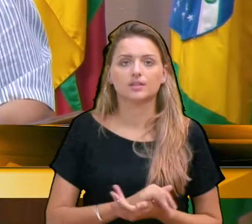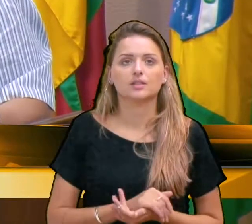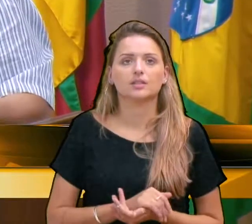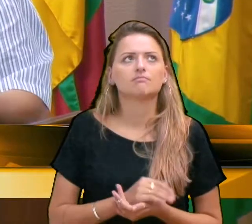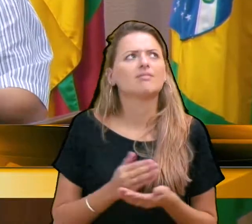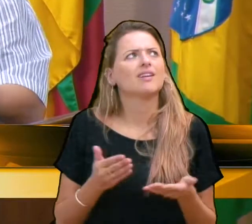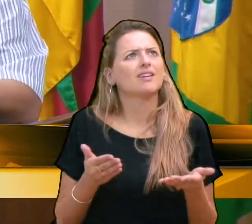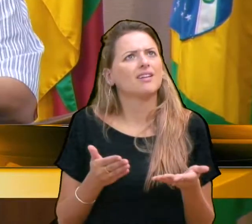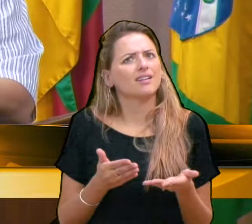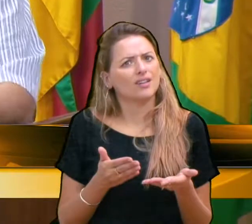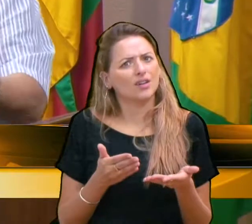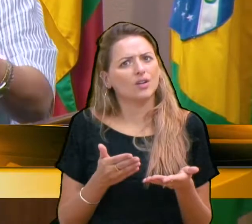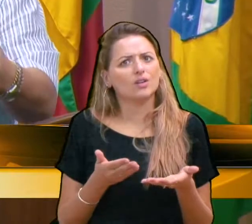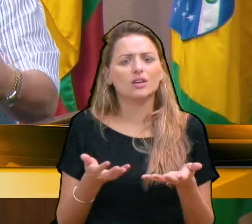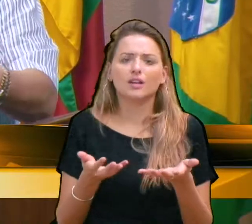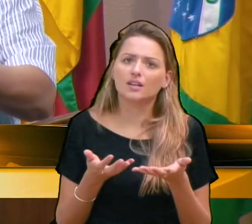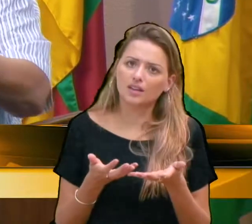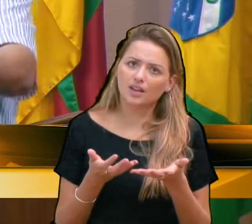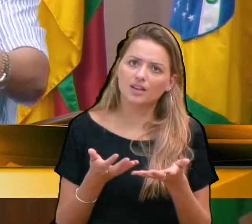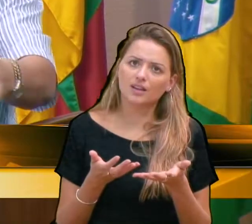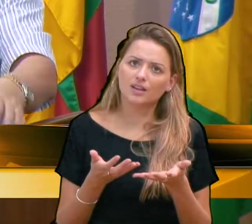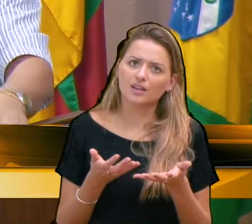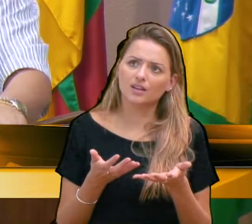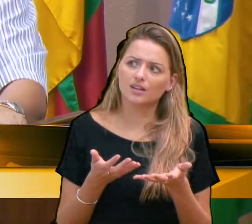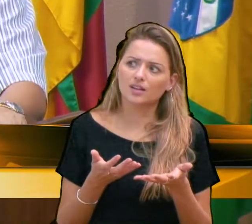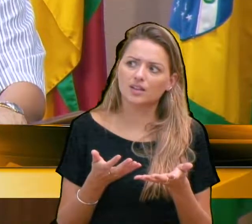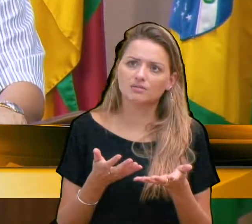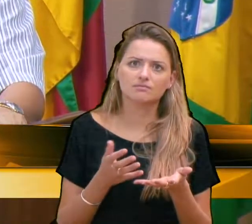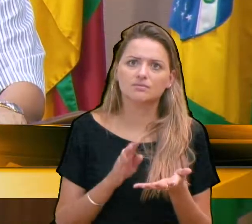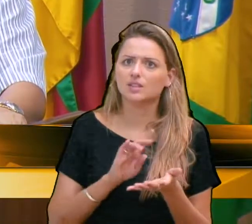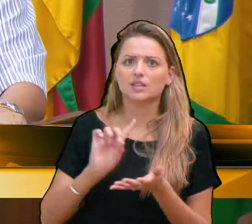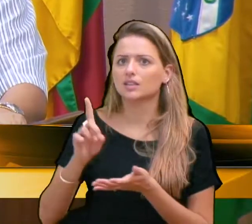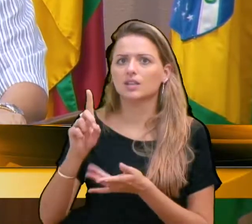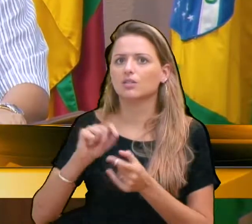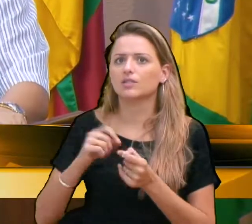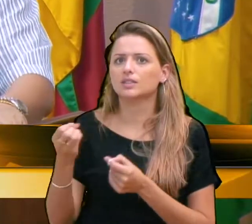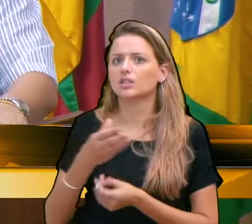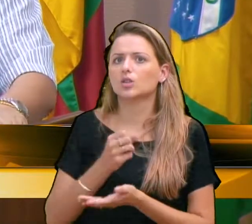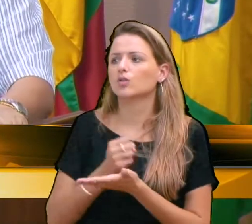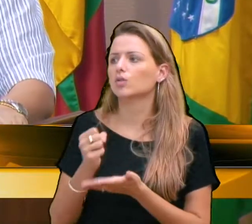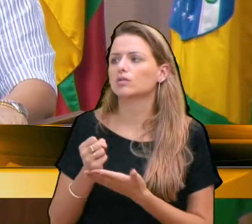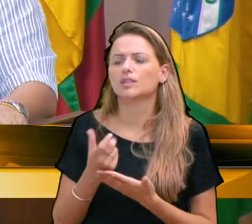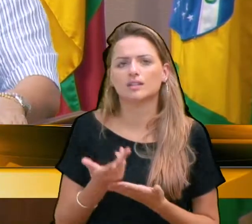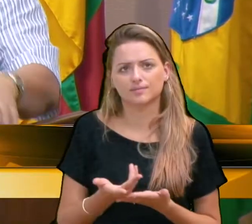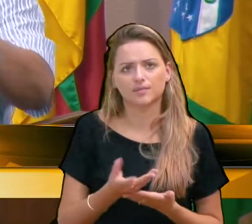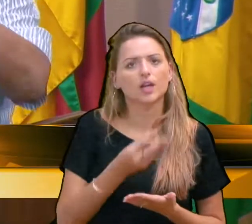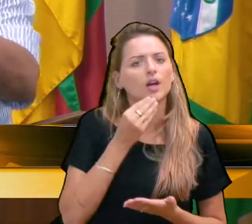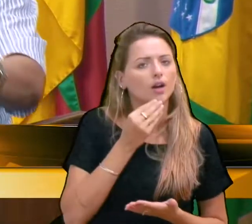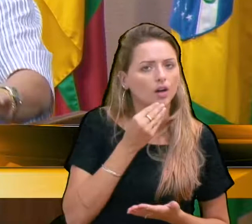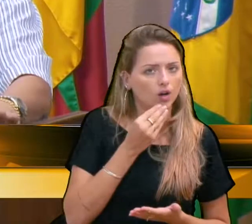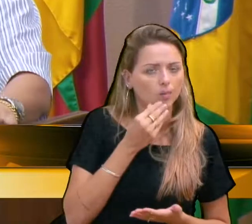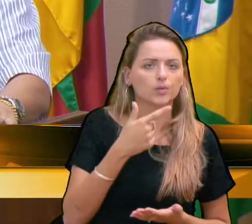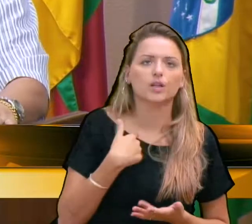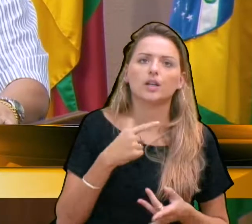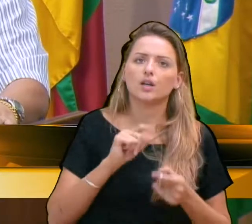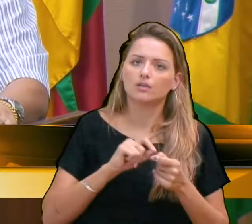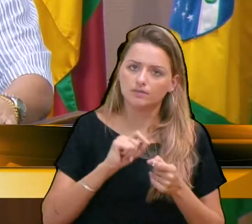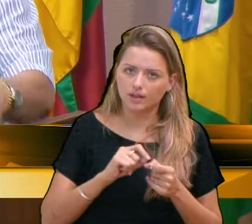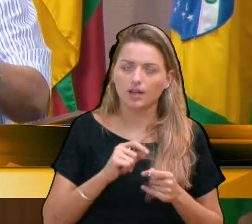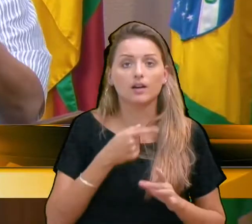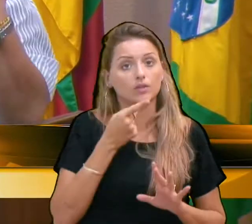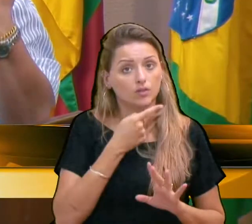querem retirar, não querem renovar o convênio. Claro que aí eu sempre digo, eu faço essa